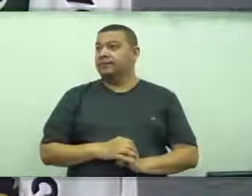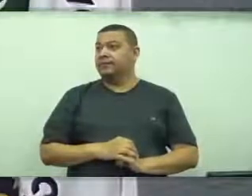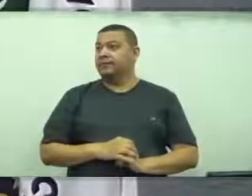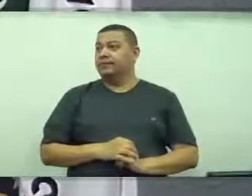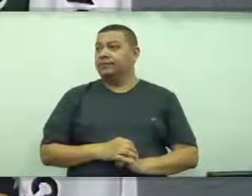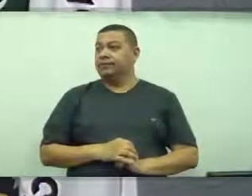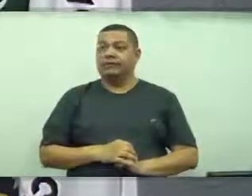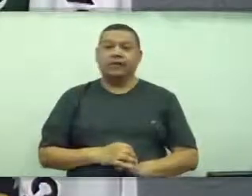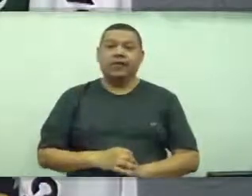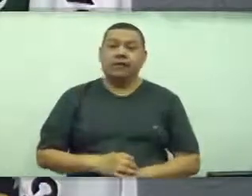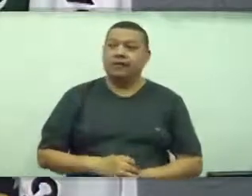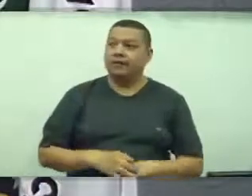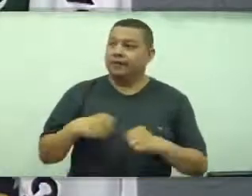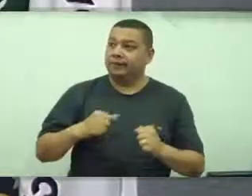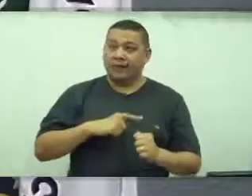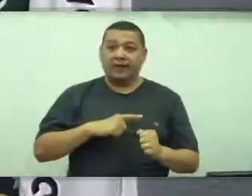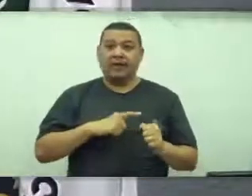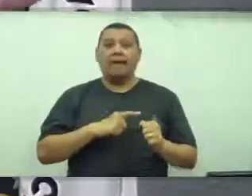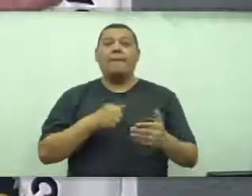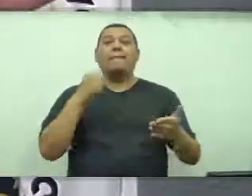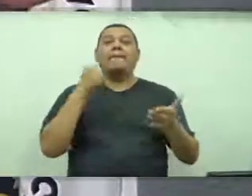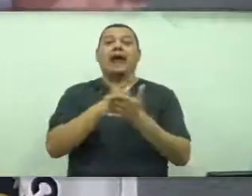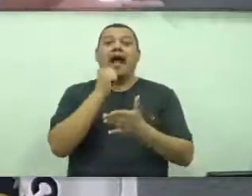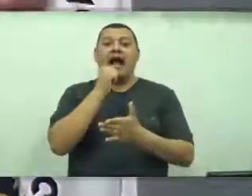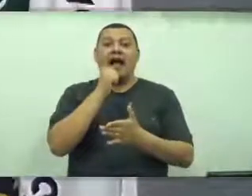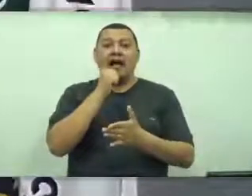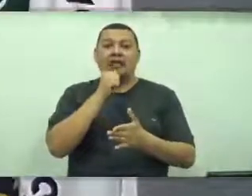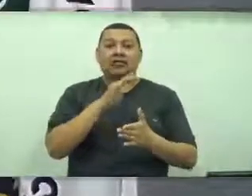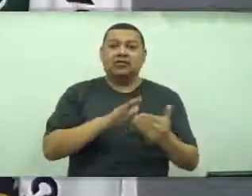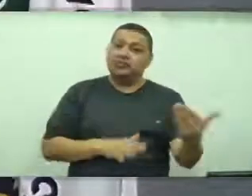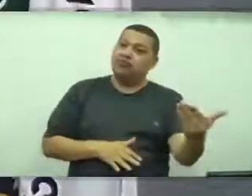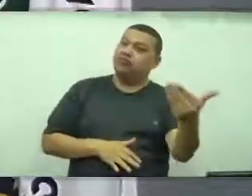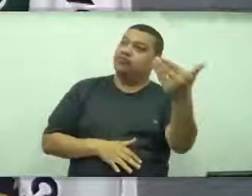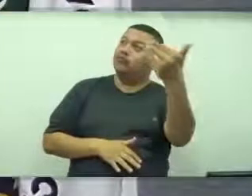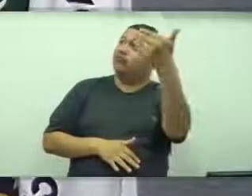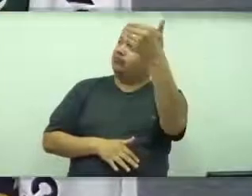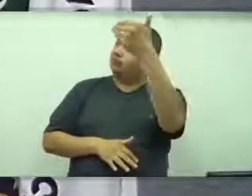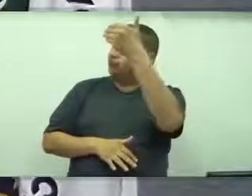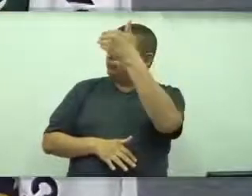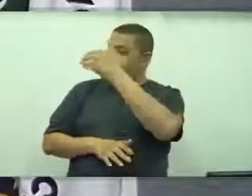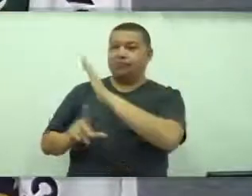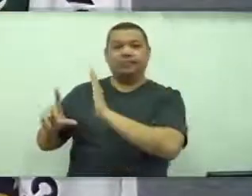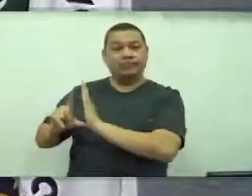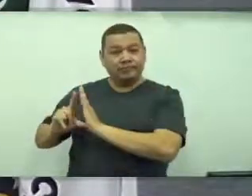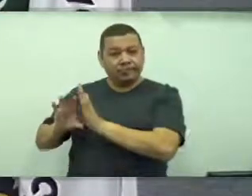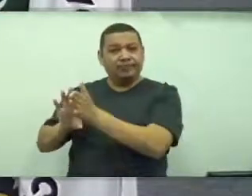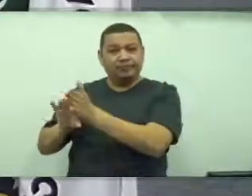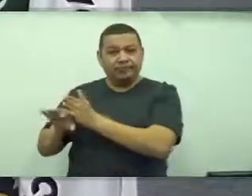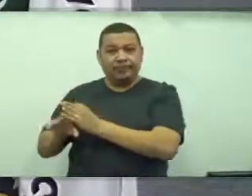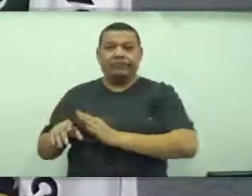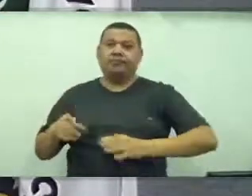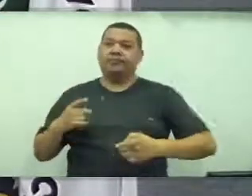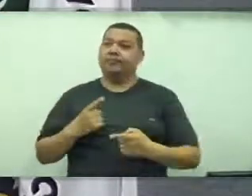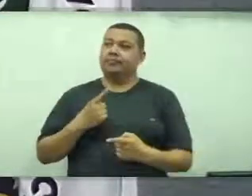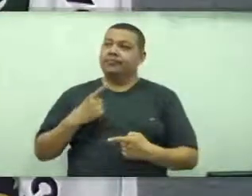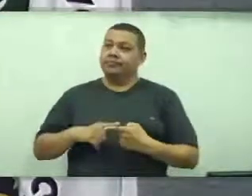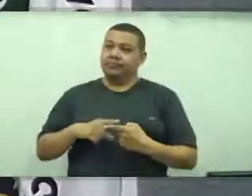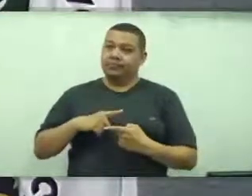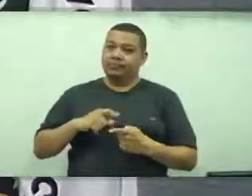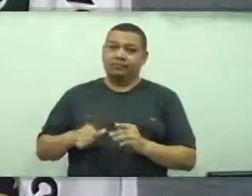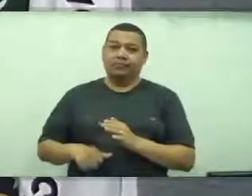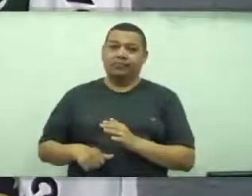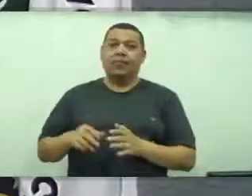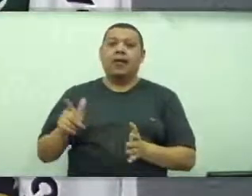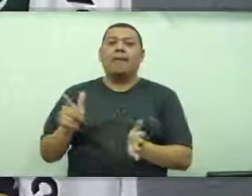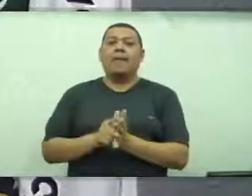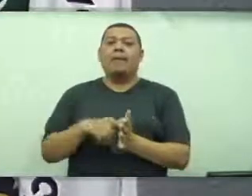para pagar, tinha que sair do riozinho e vir até aqui na loja do SAAI em Cacoal para requerer uma segunda via, às